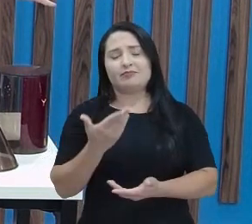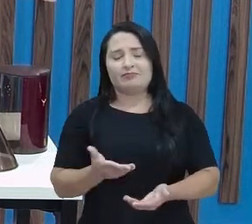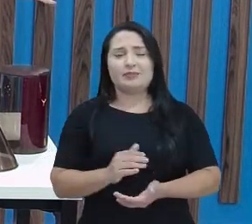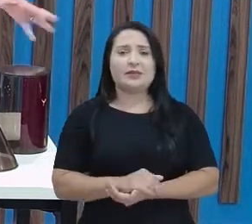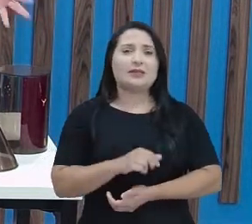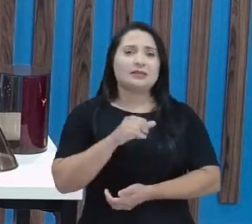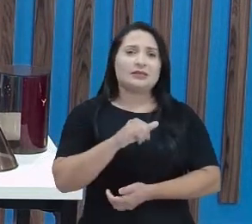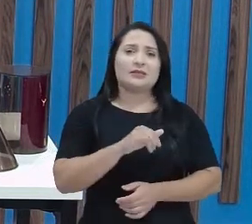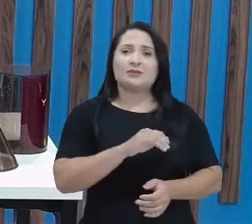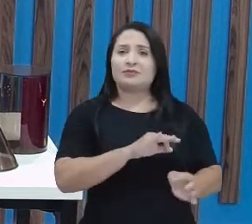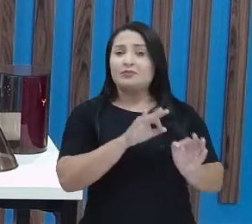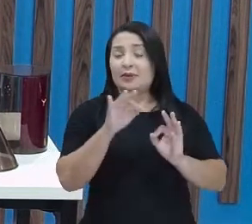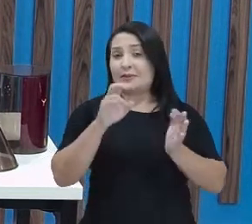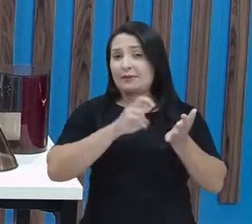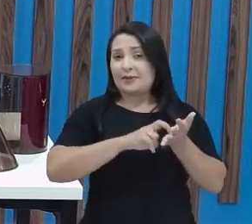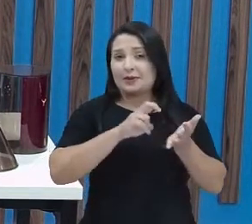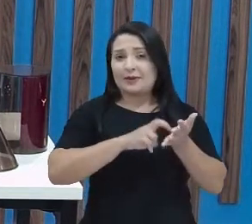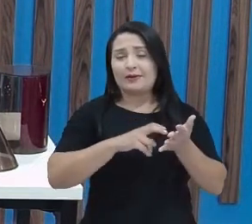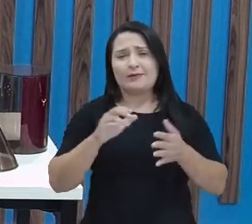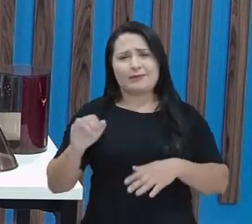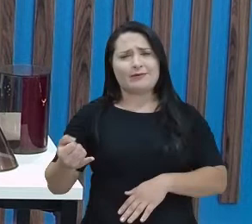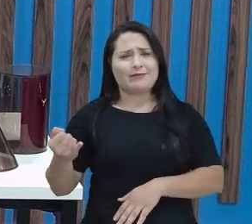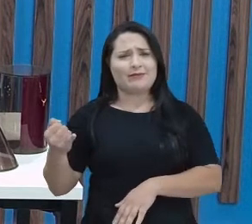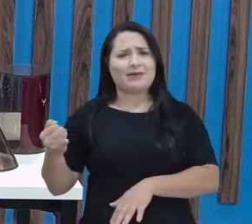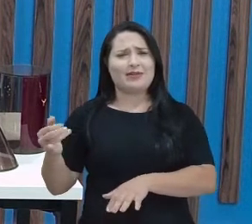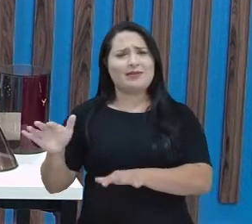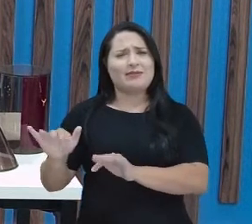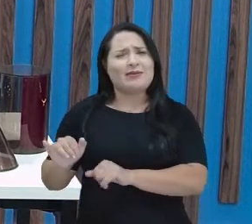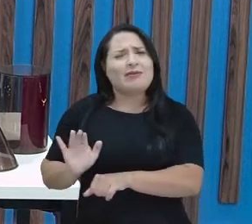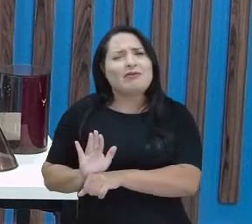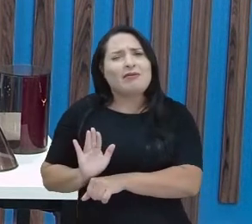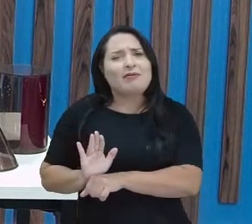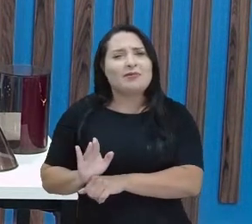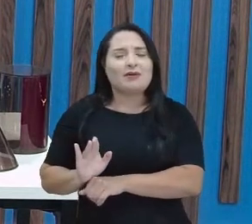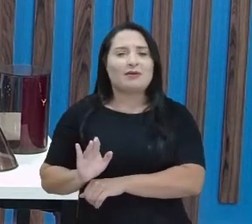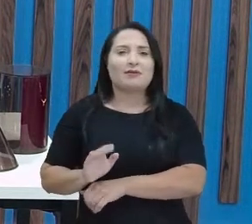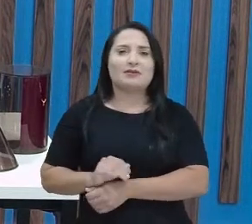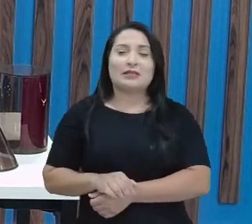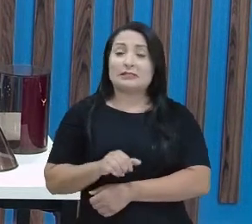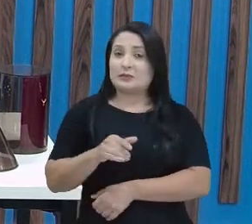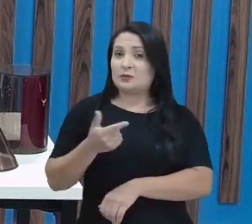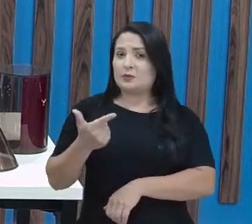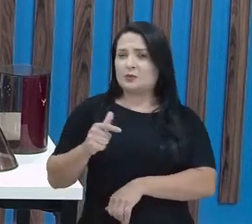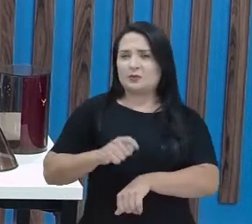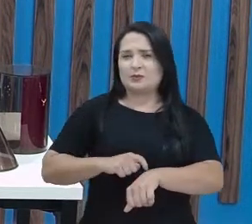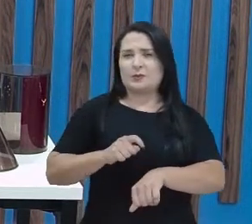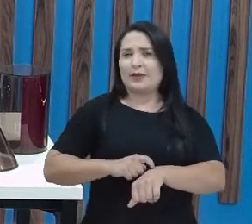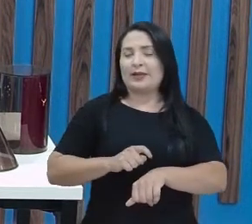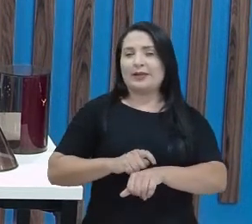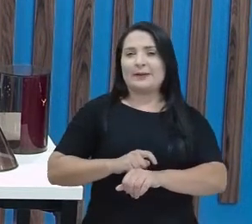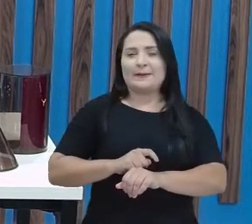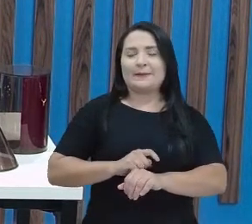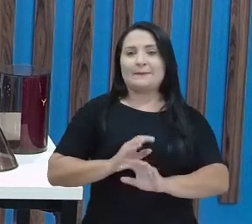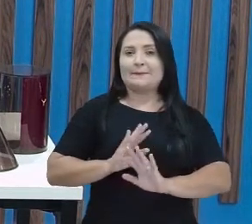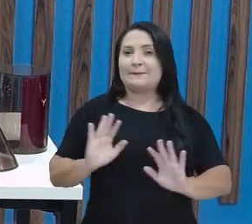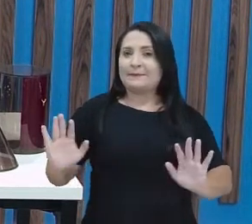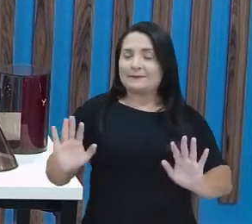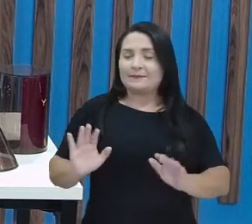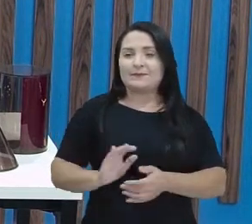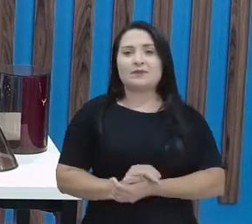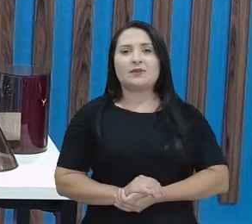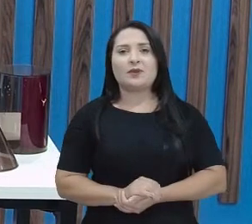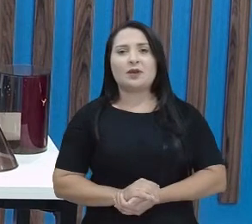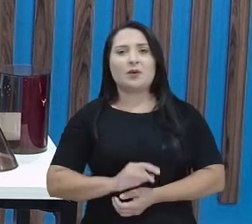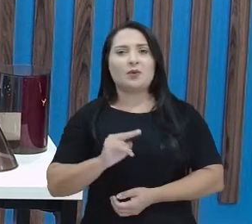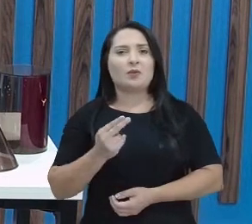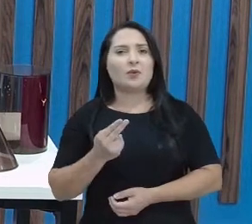assistiu de manhã, aproveita para assistir no finalzinho da tarde. E se não der tempo de jeito nenhum, ou quando você